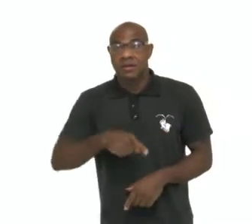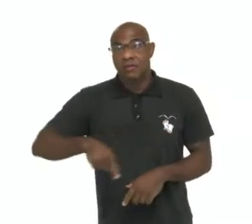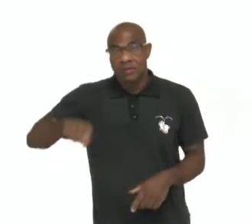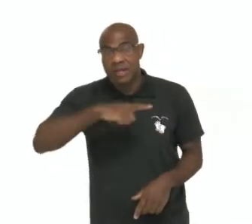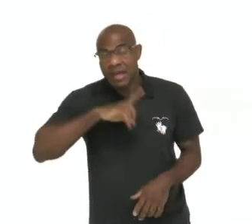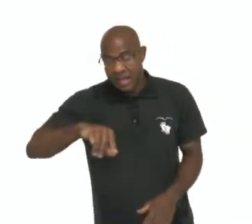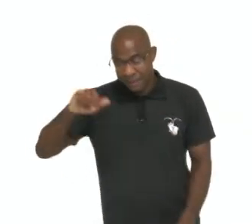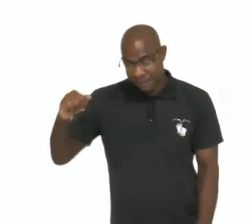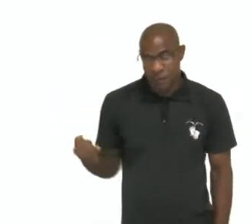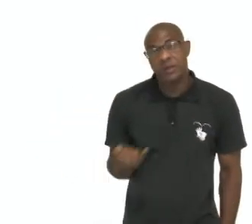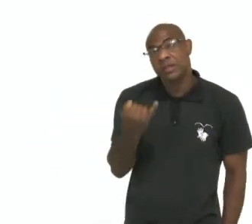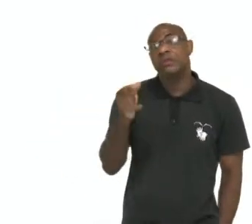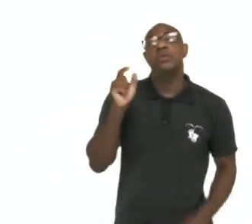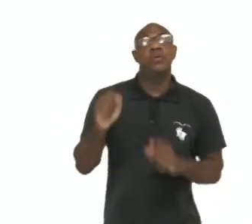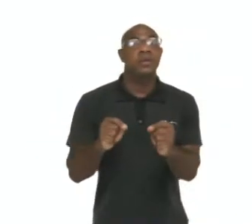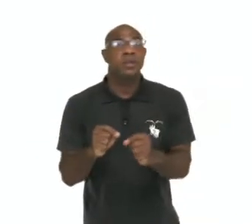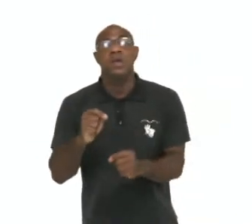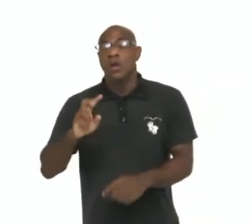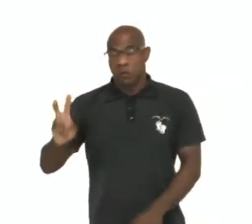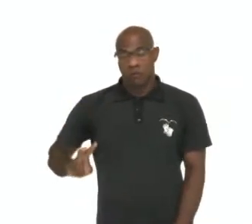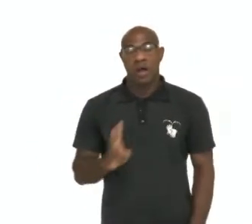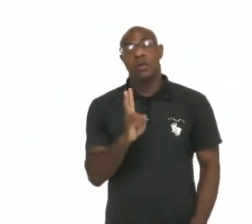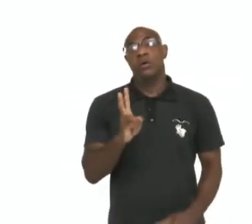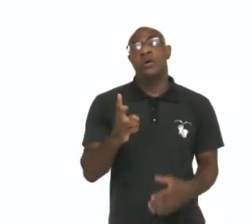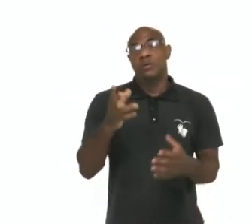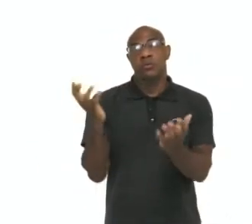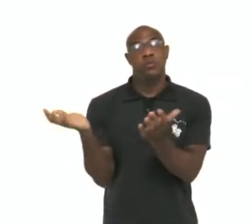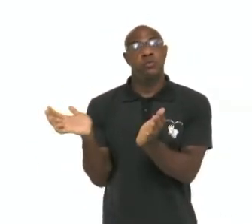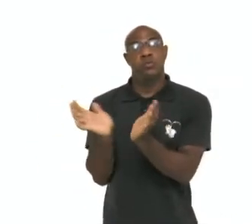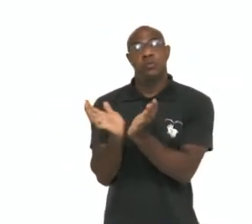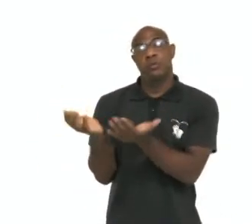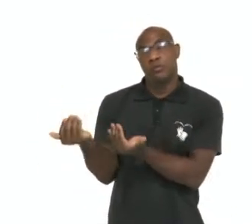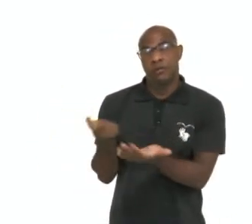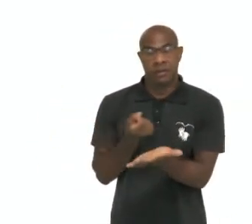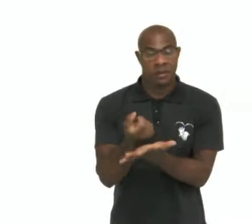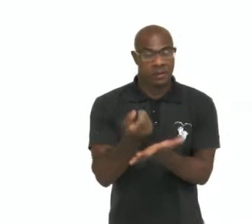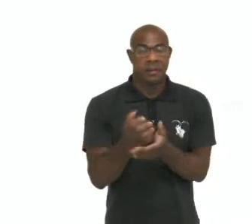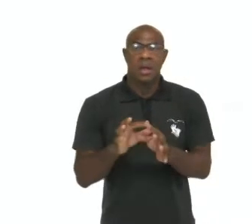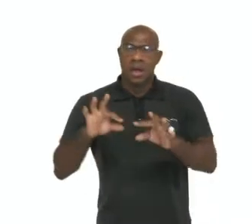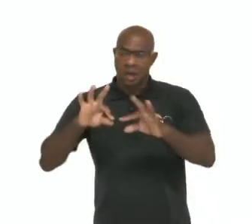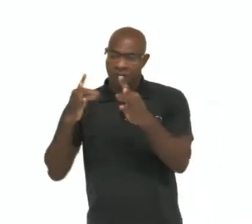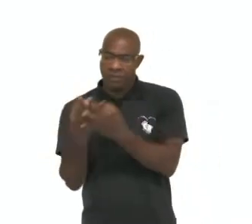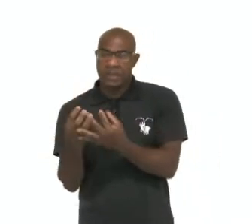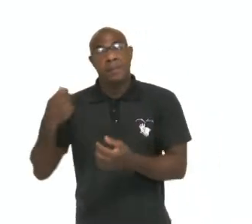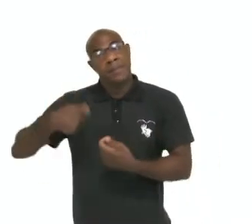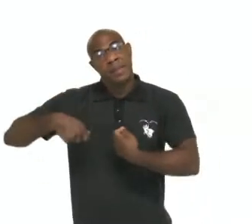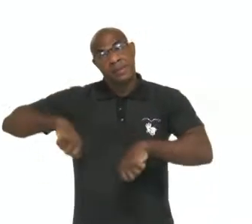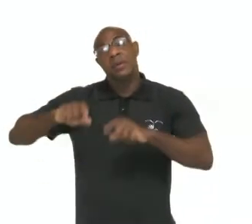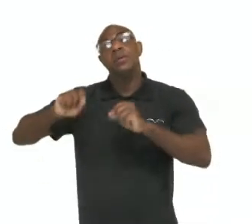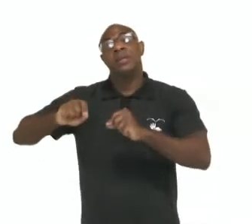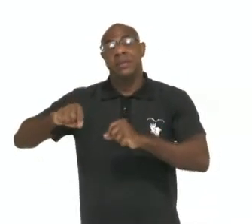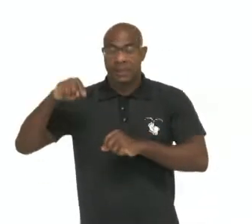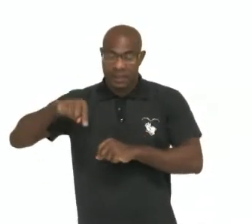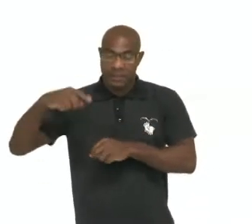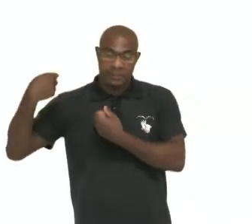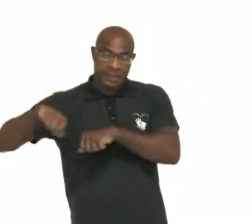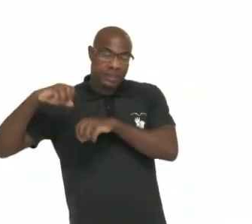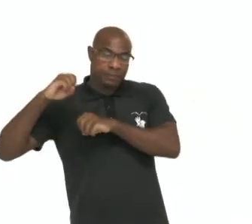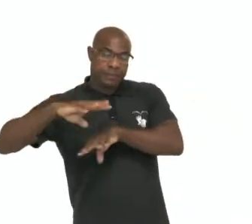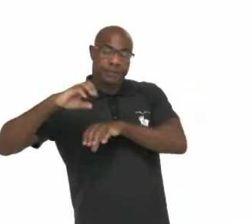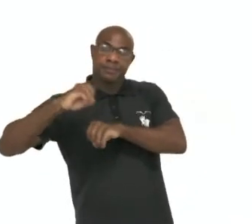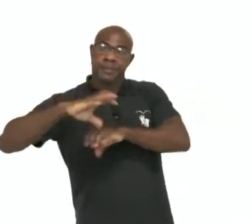são importantes na formação desses valores consumistas. A família deveria ser o primeiro lugar de aprendizado do